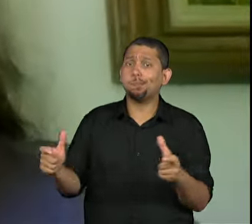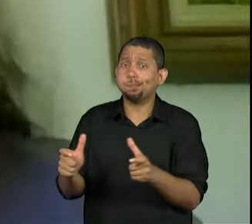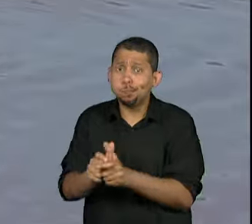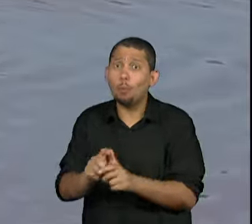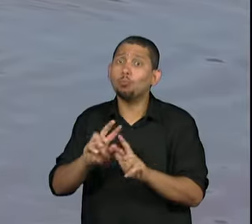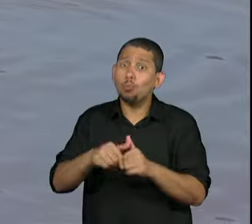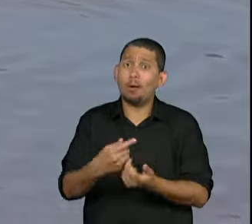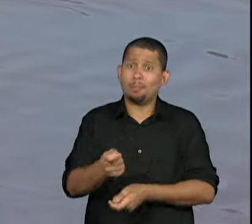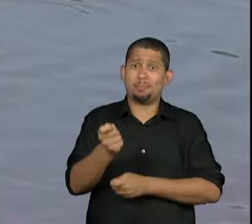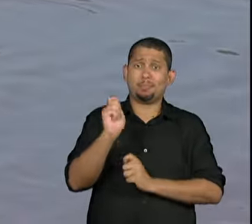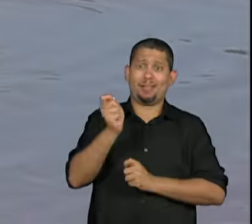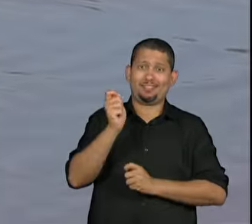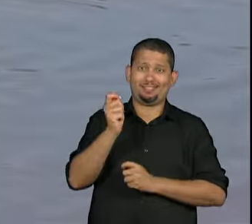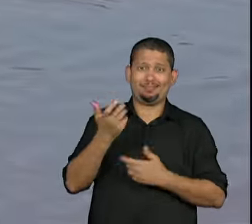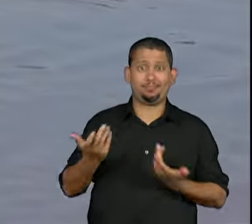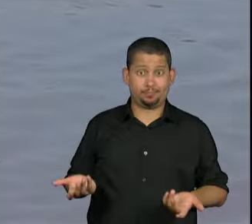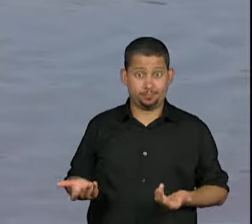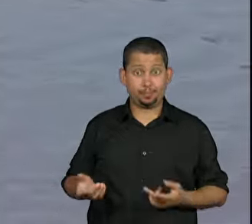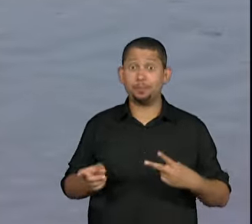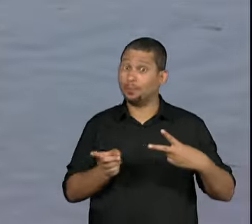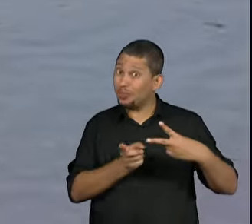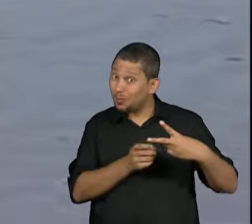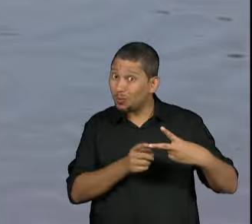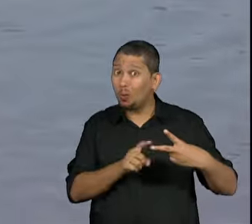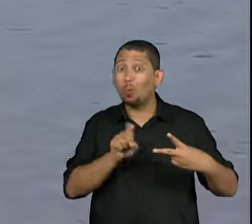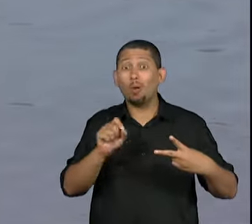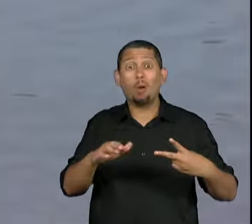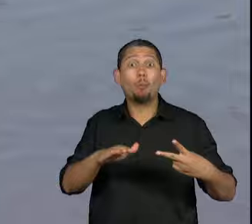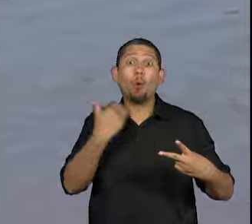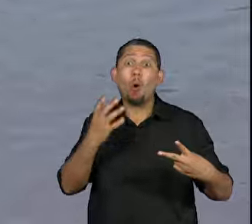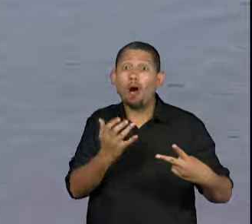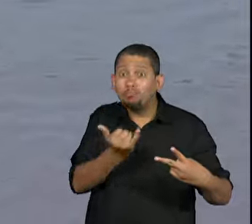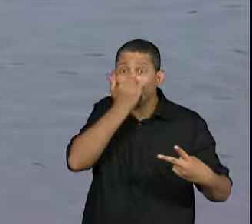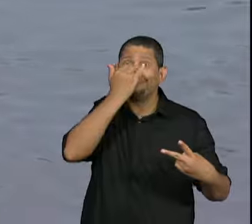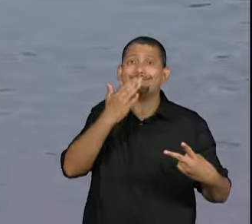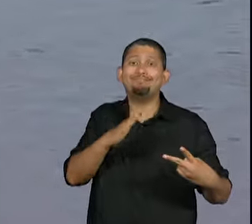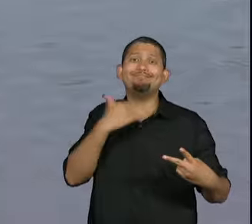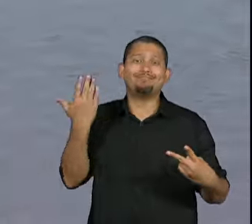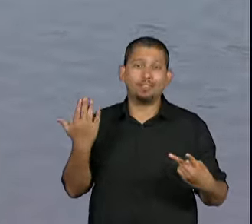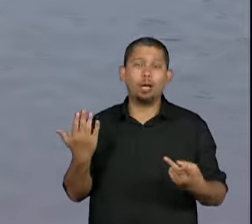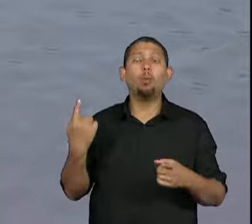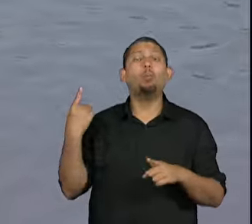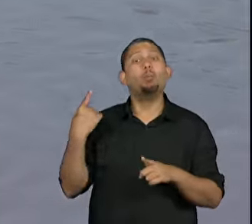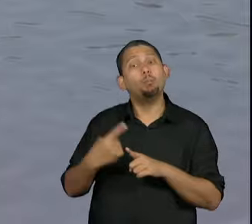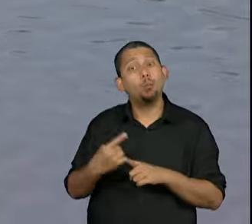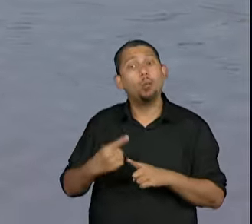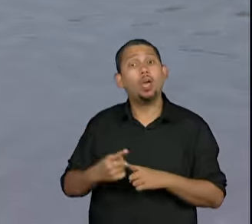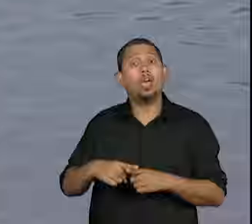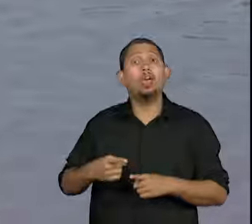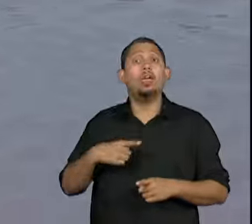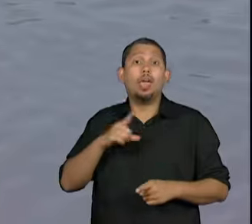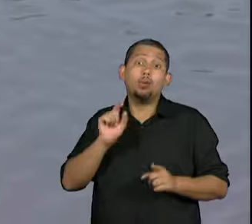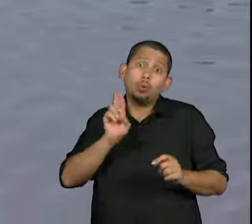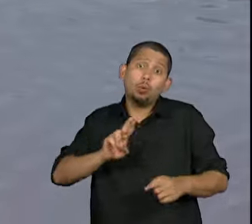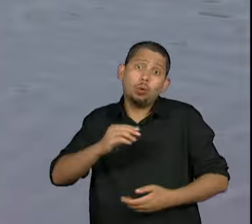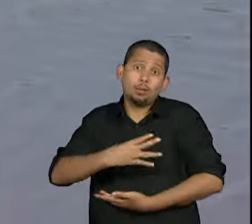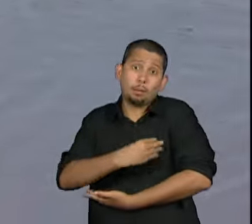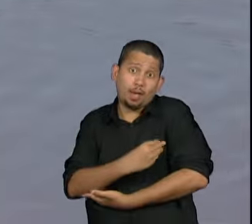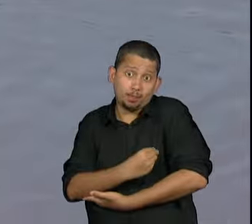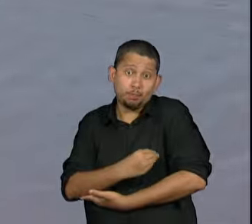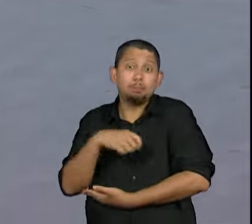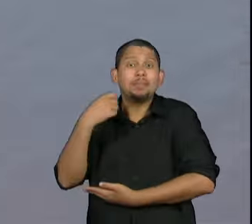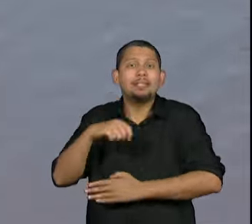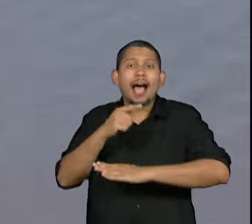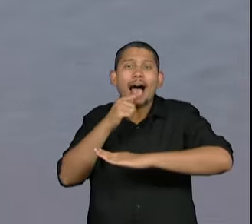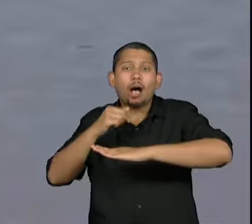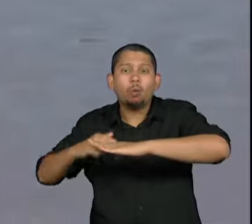principalmente. No caso do tucuxi, é realmente a mortalidade acidental, esses animais eles são mamíferos, eles precisam respirar ar, eles